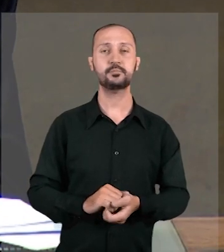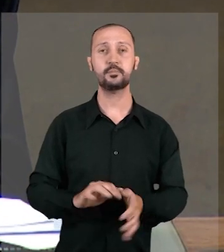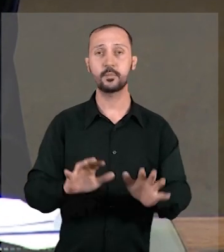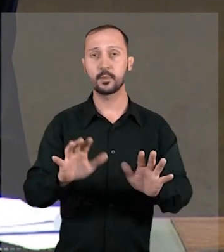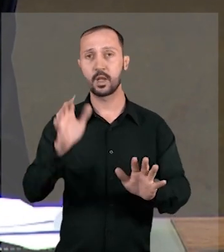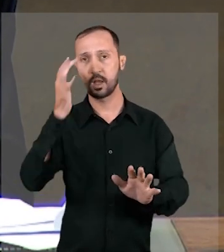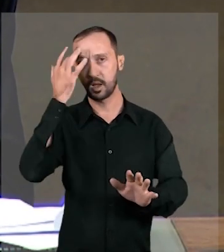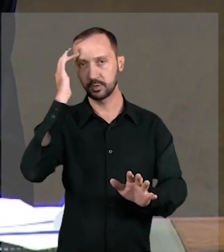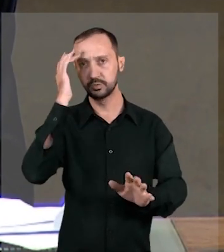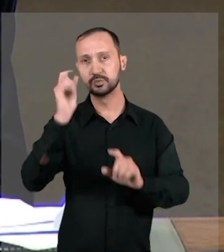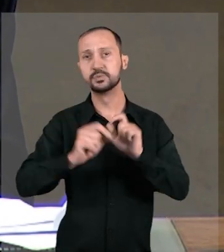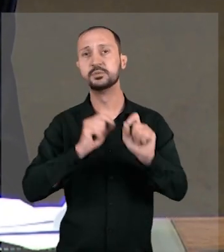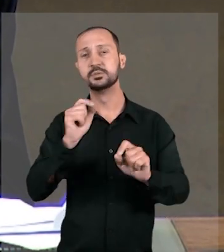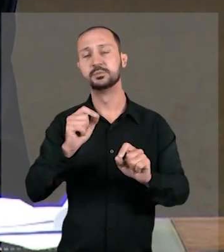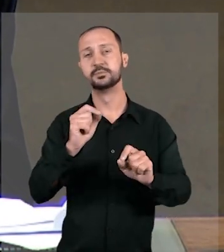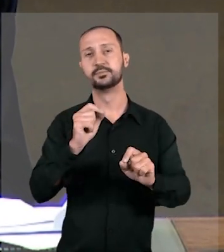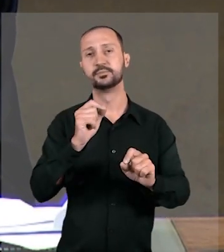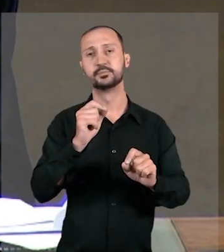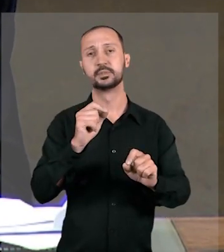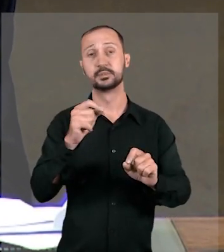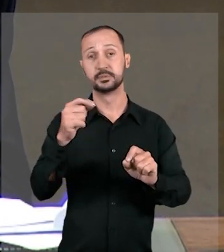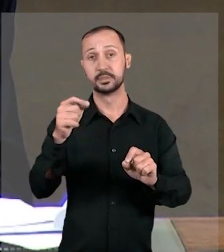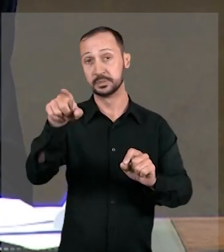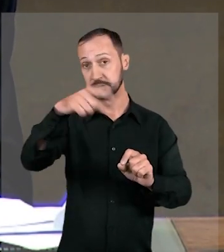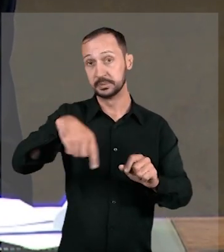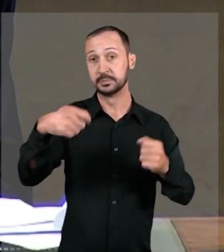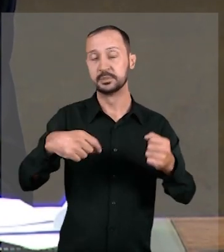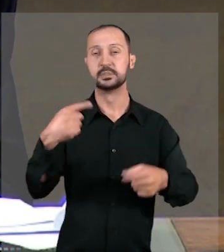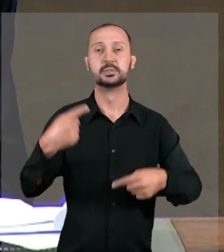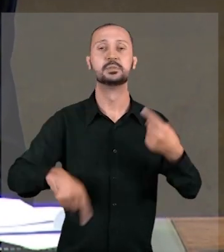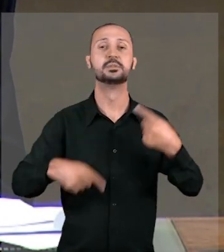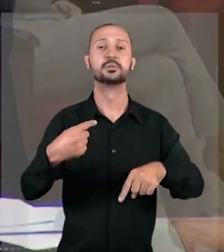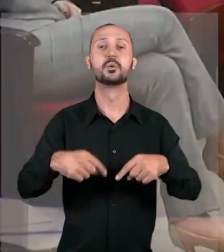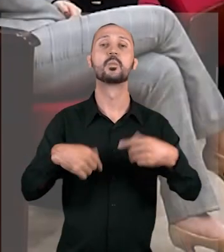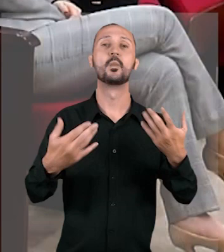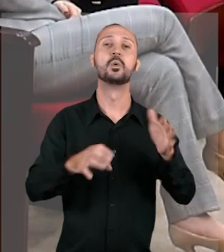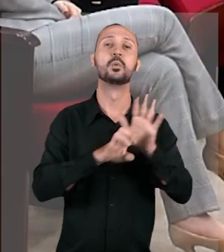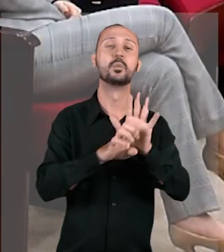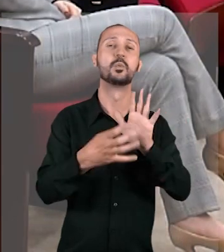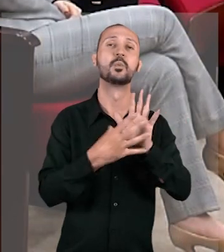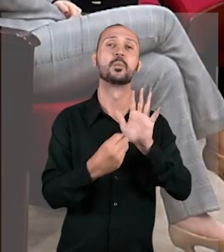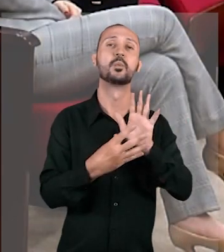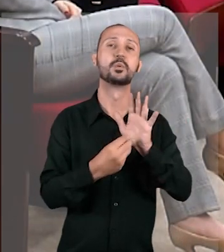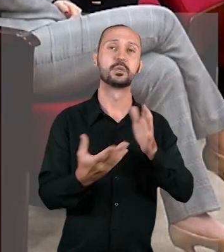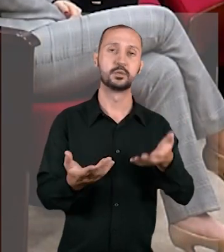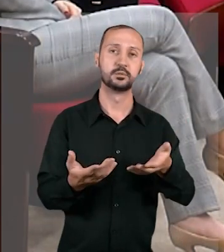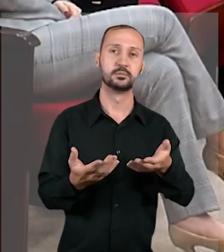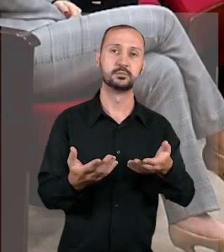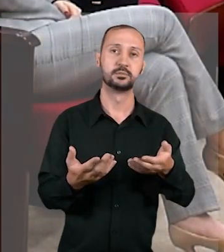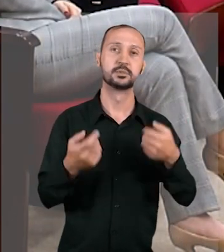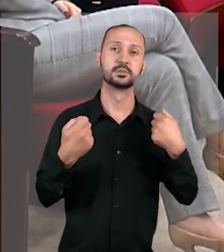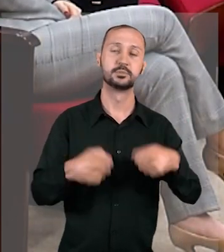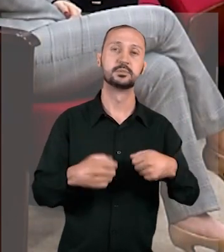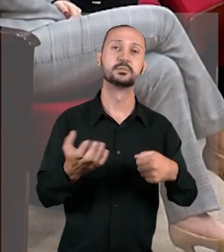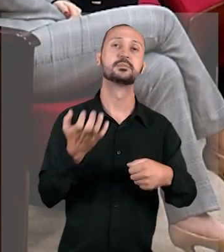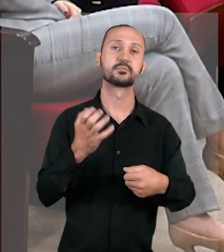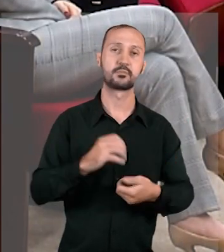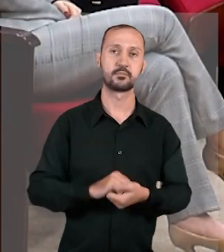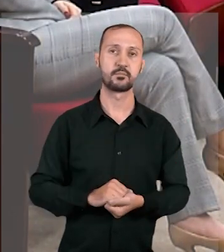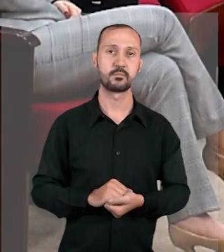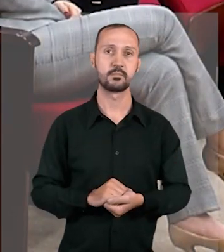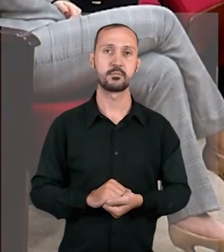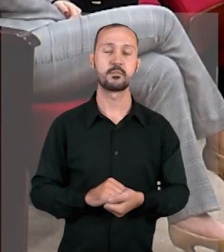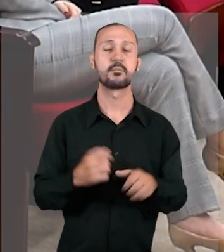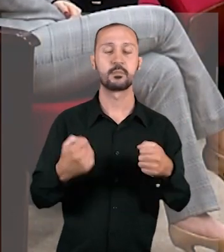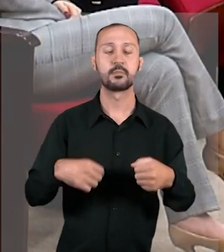acho é que nós temos que colocar em debate público qual o modelo de financiamento que nós desejamos. Eu acho que a gente